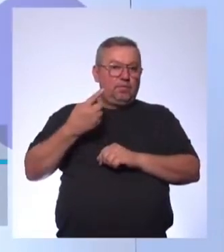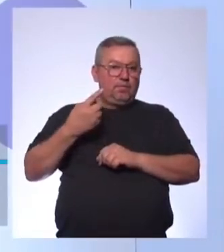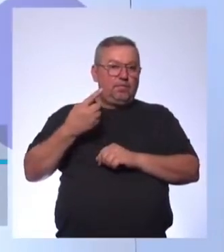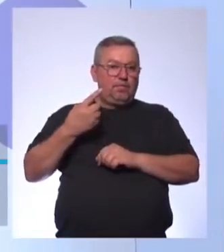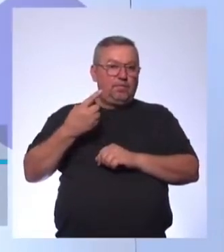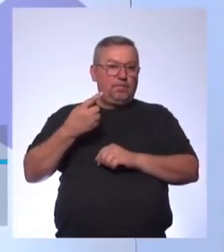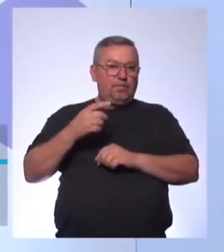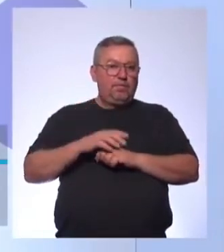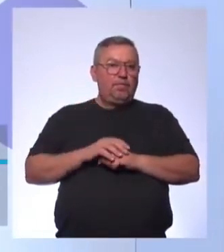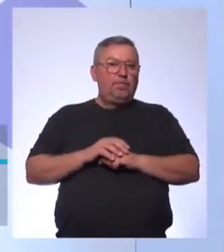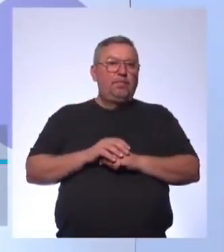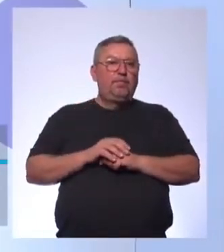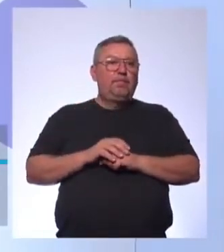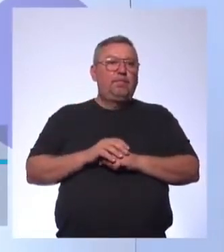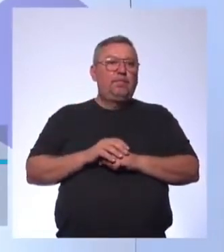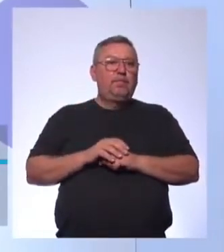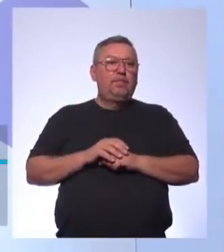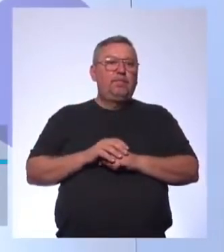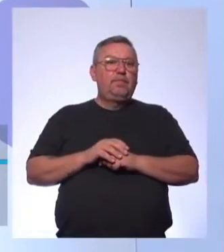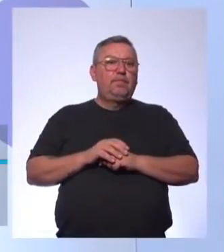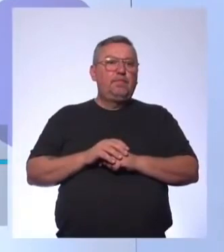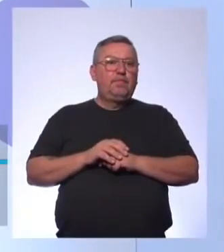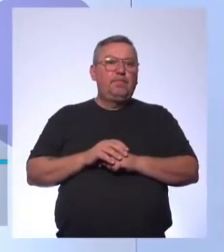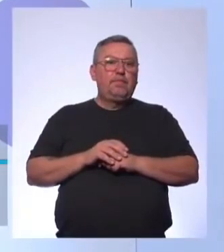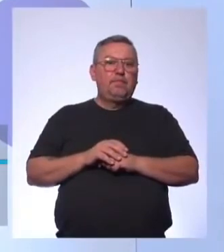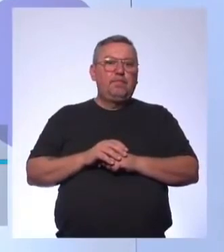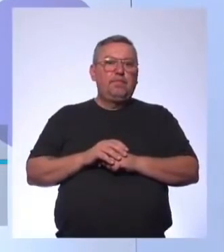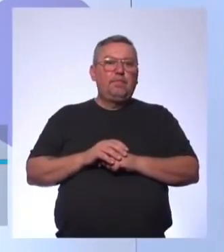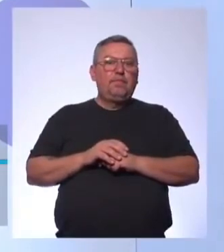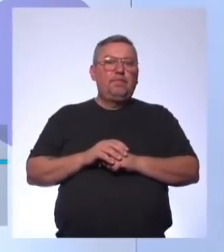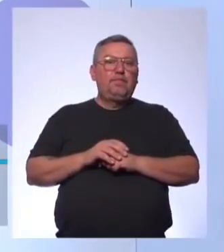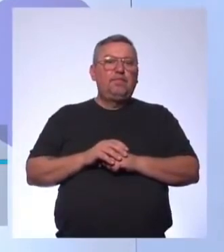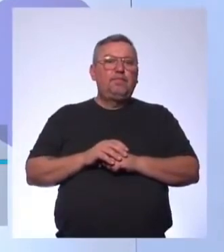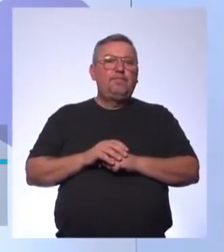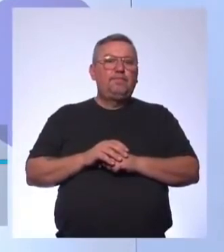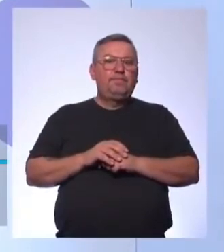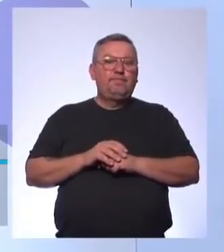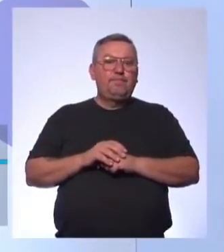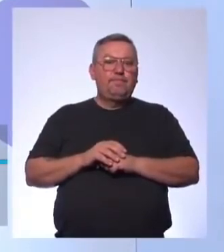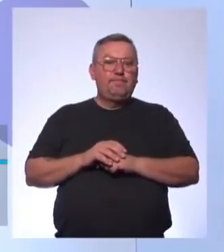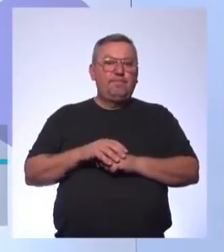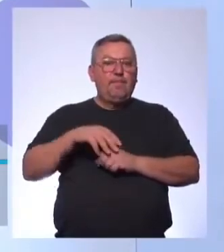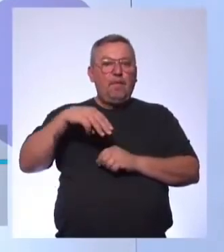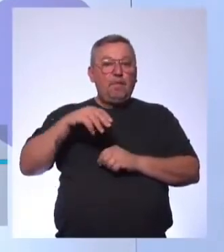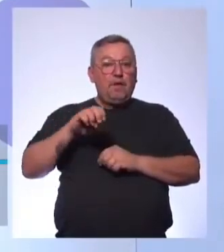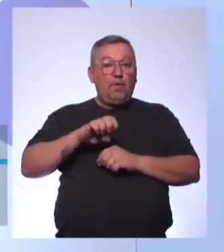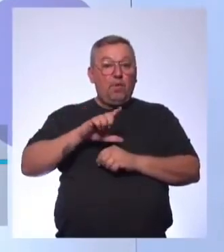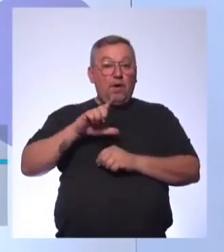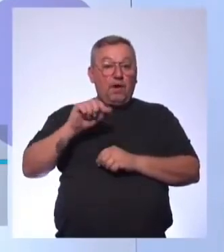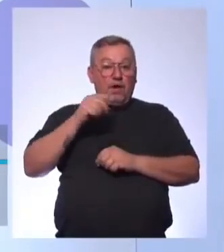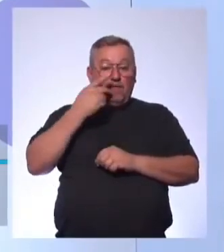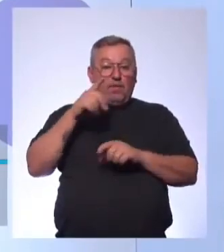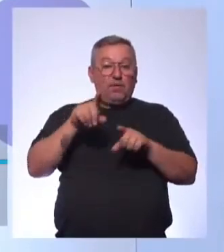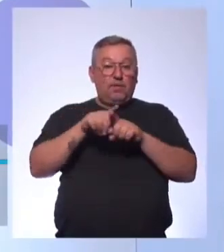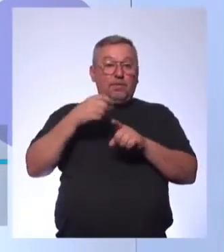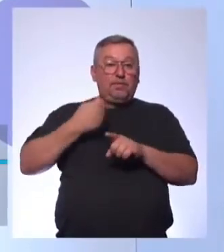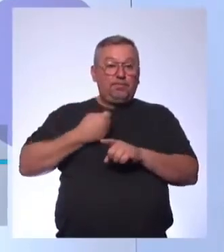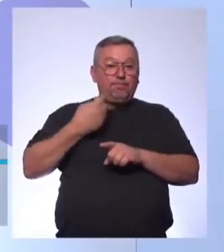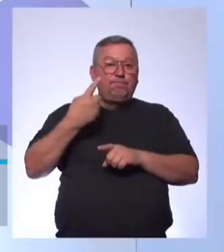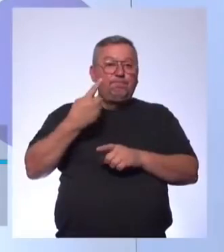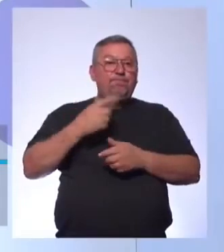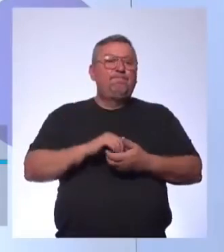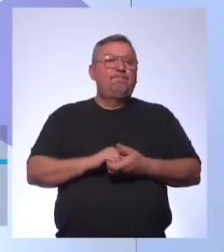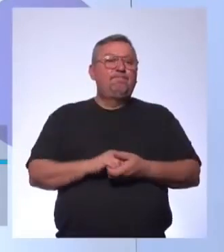Boha Cycle, and 2, it's about a cyclone that causes mass. A Manuela respondeu number 1, the title